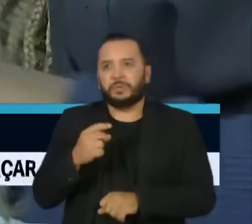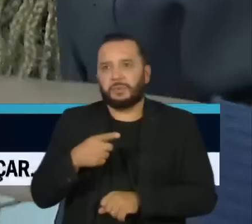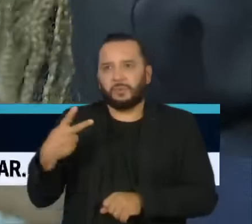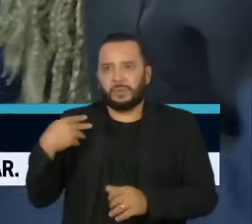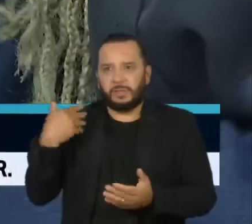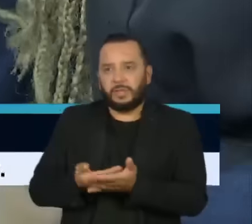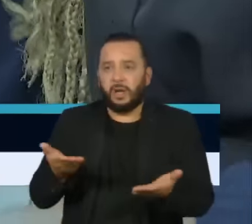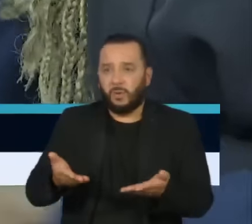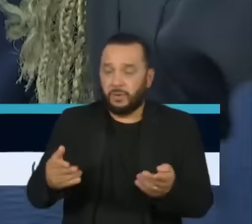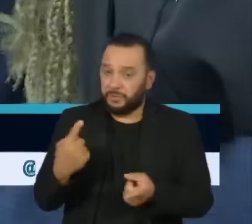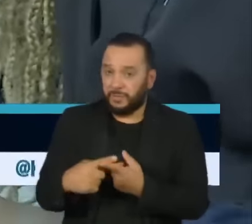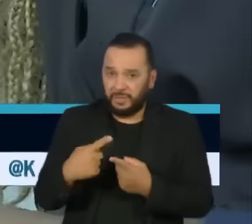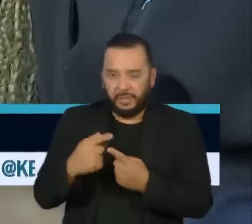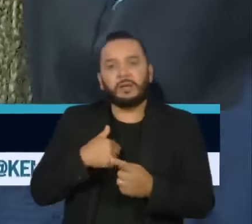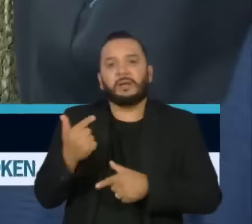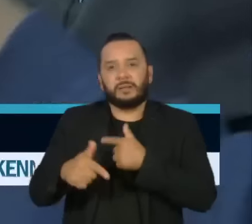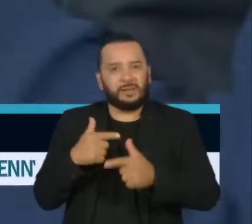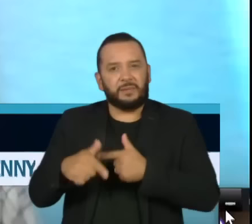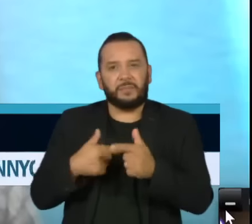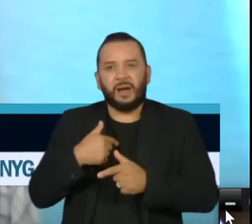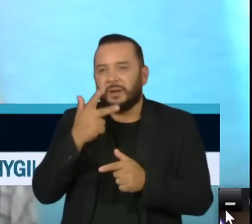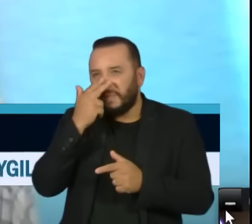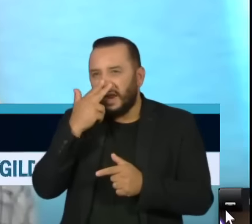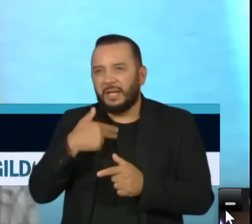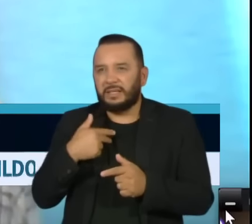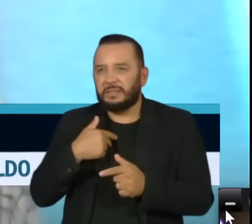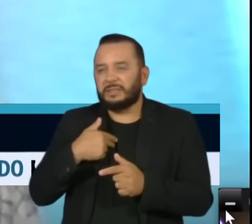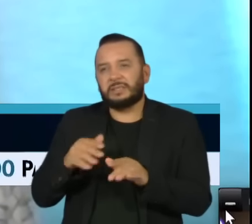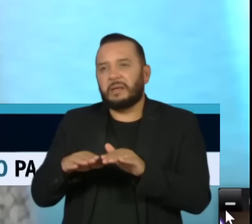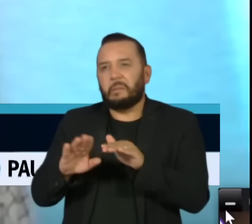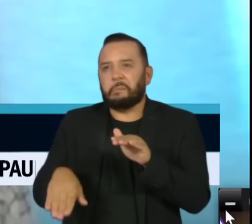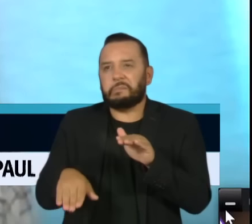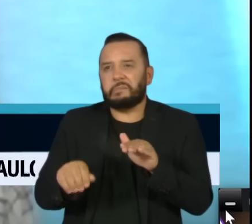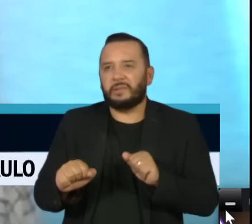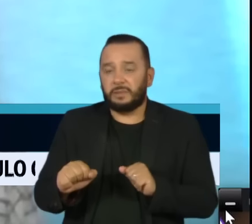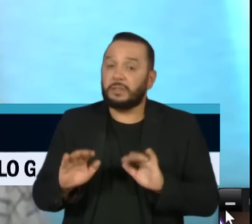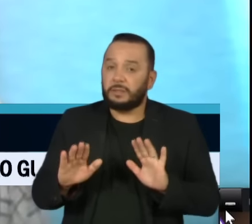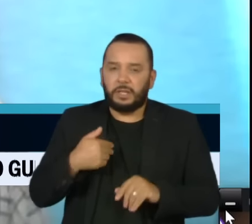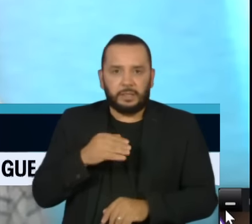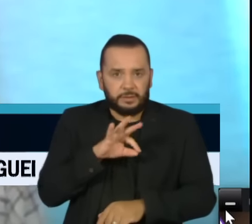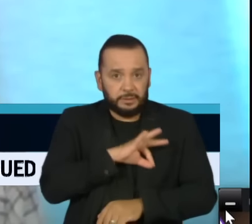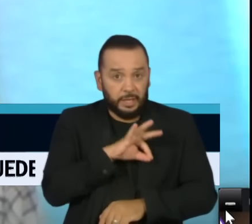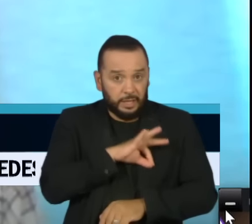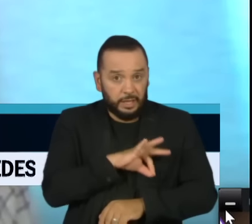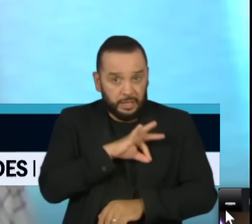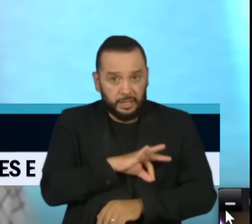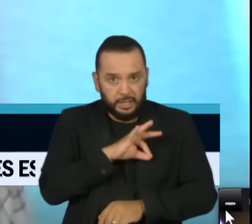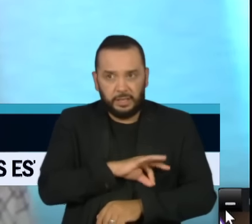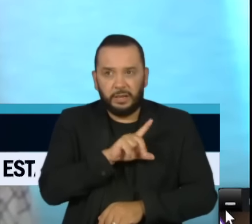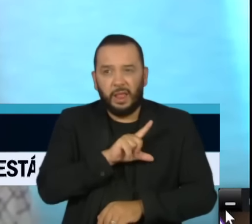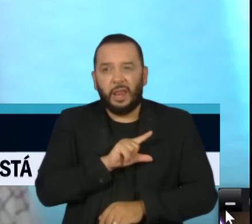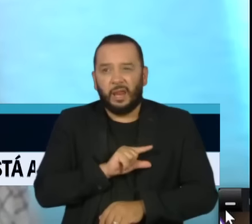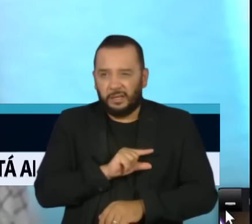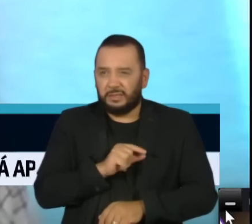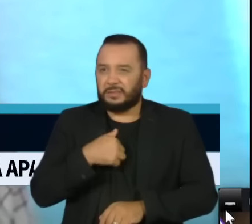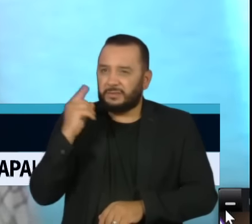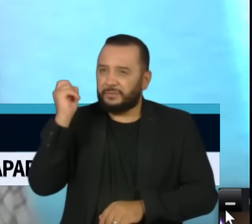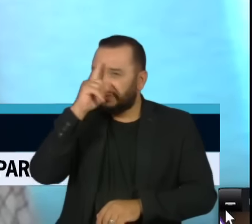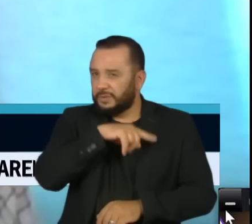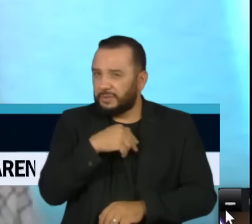pela precarização do mercado de trabalho. Não há muito o que esperar do ponto de vista da renda, né, do consumidor. A gente deve ter um ano muito